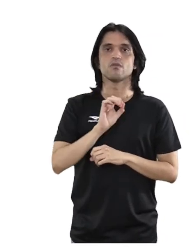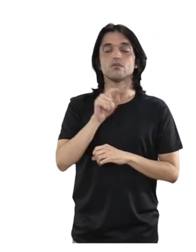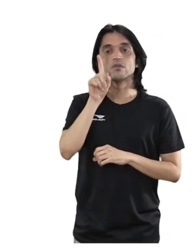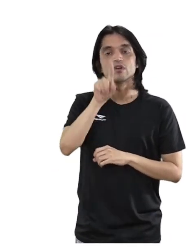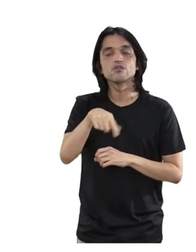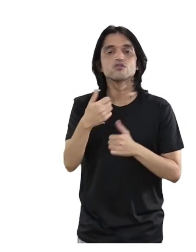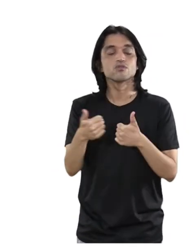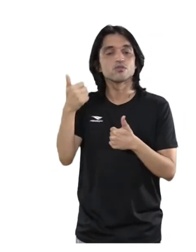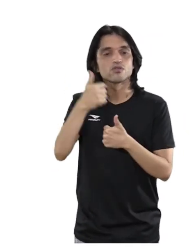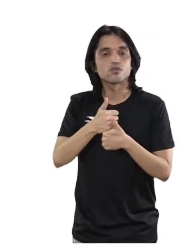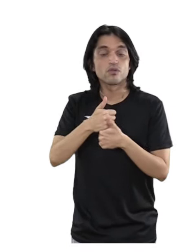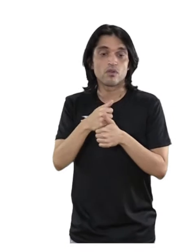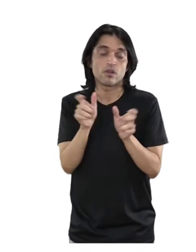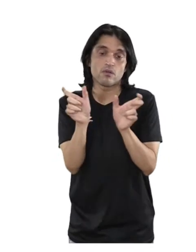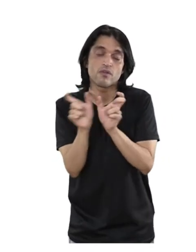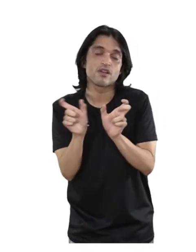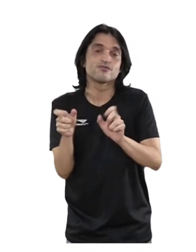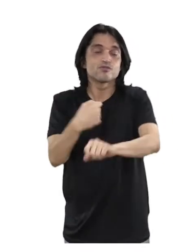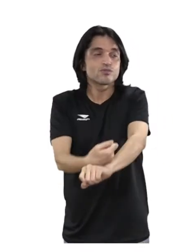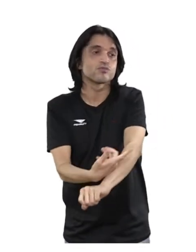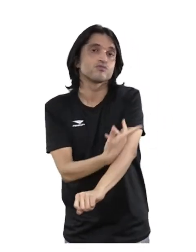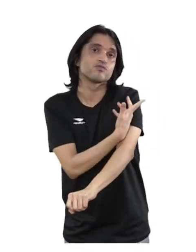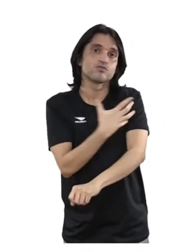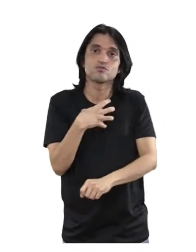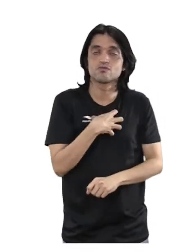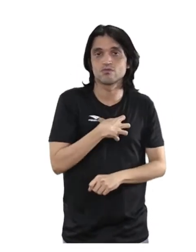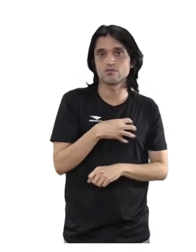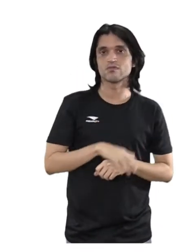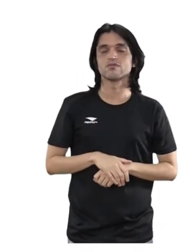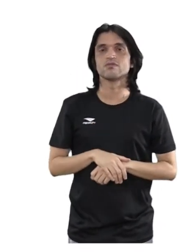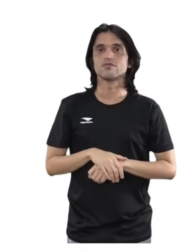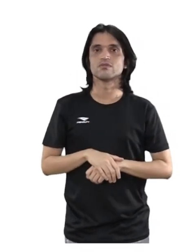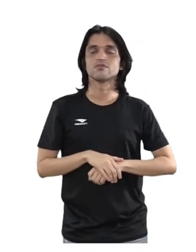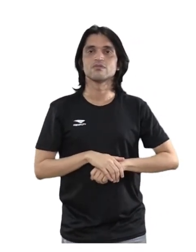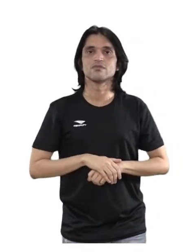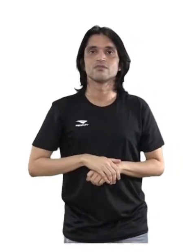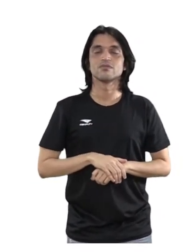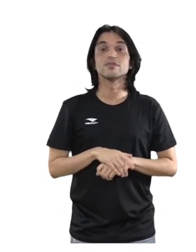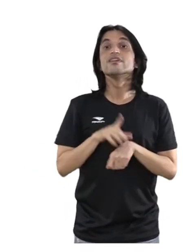quadrinhos, identificando cada palavra na frase da charge.